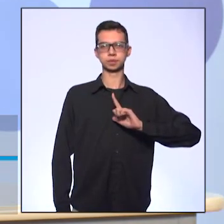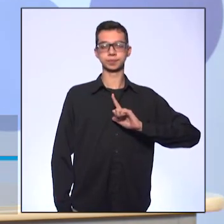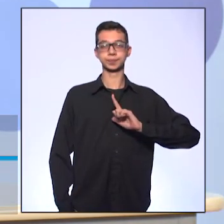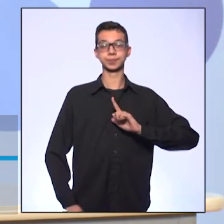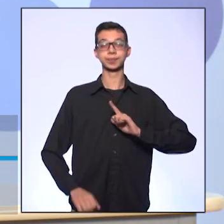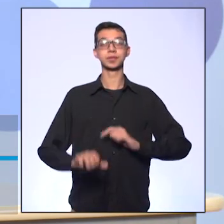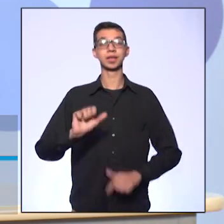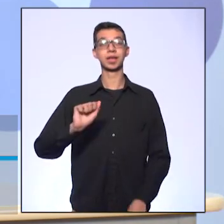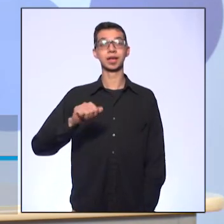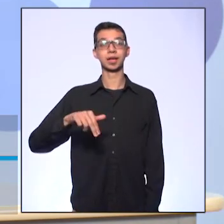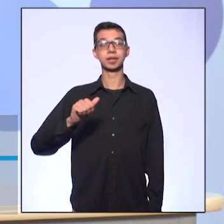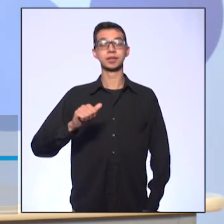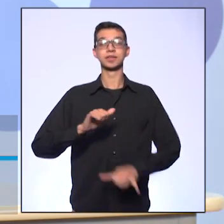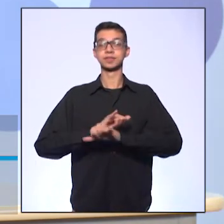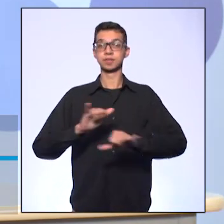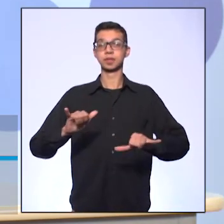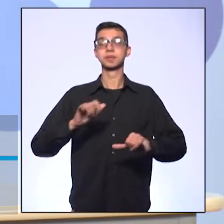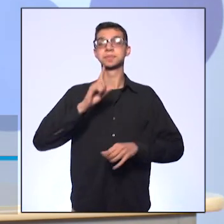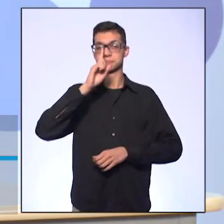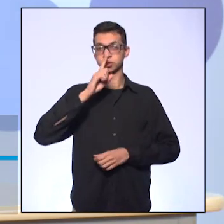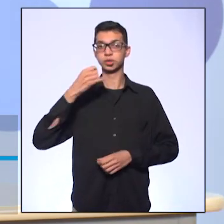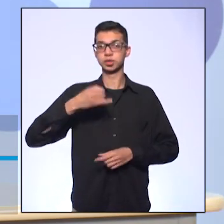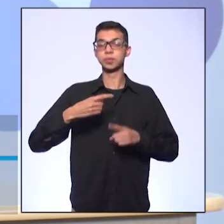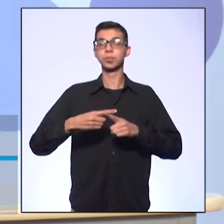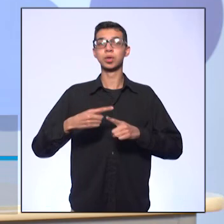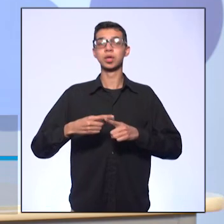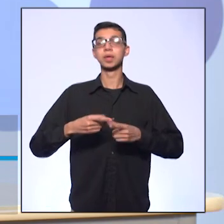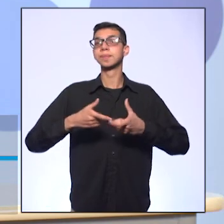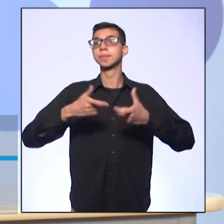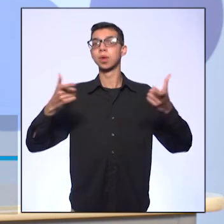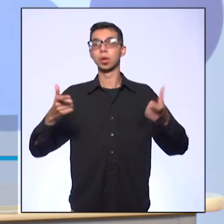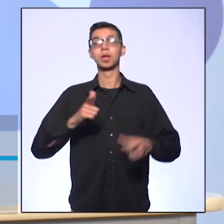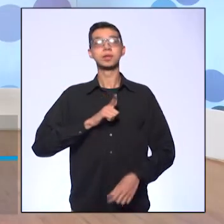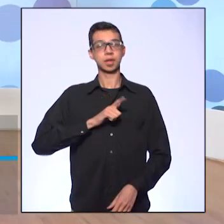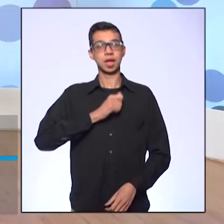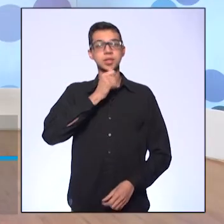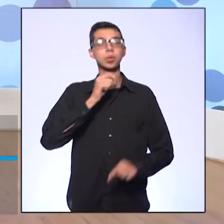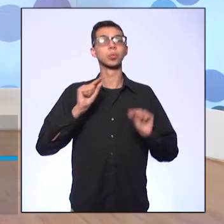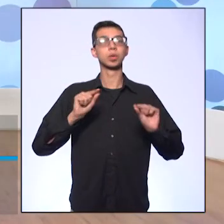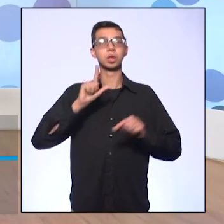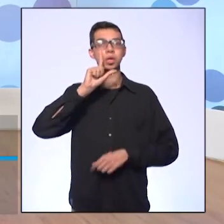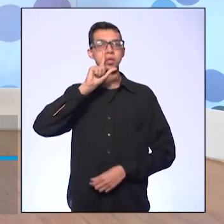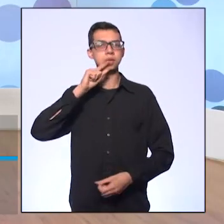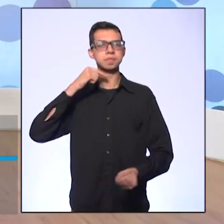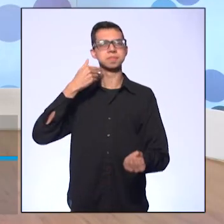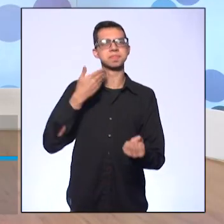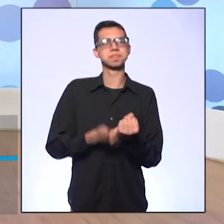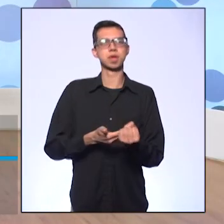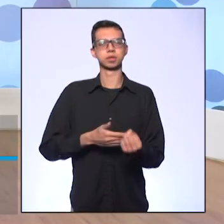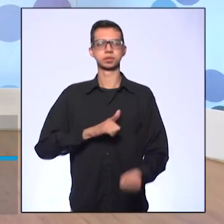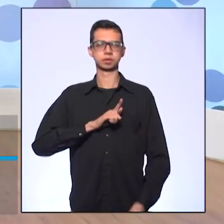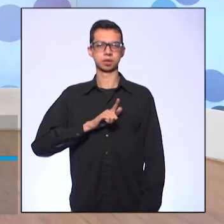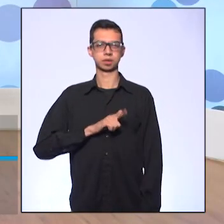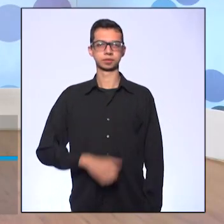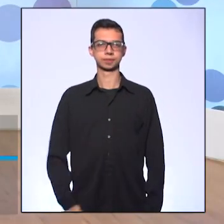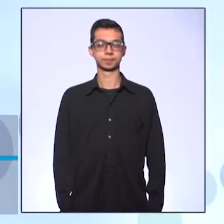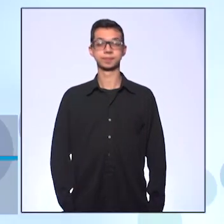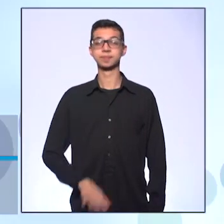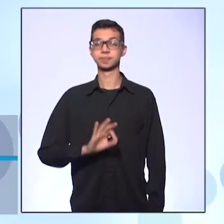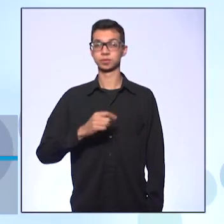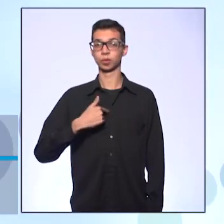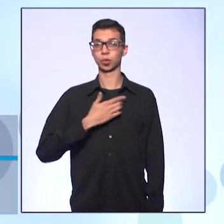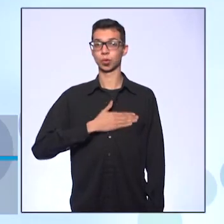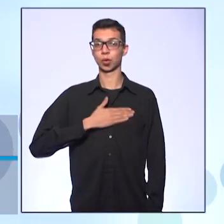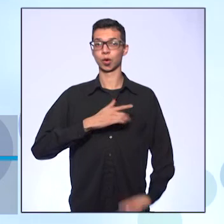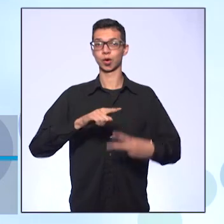ainda existe muito machismo. Sim. Olha, eu vou. 2 opções aqui. Eu gostei da participação de ambas,